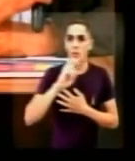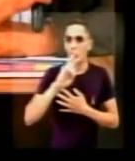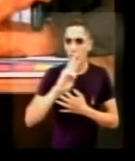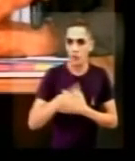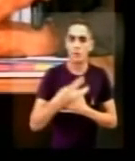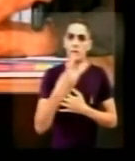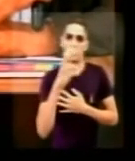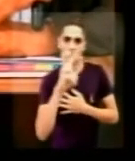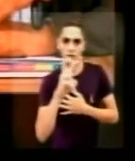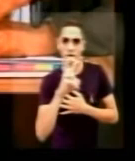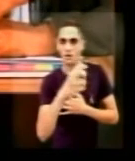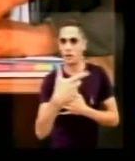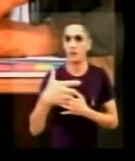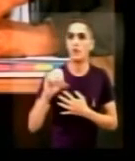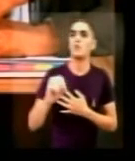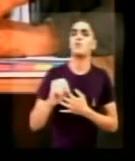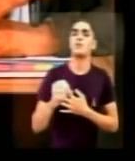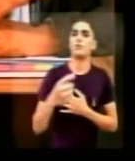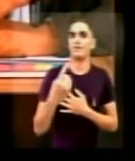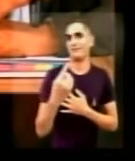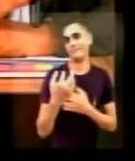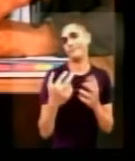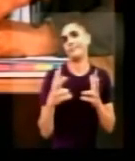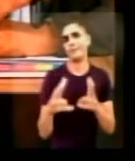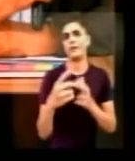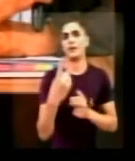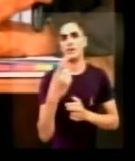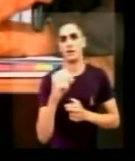casos. Coeficiente de incidência,